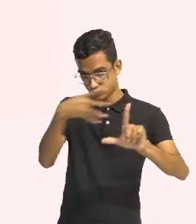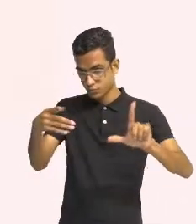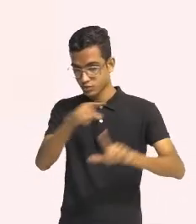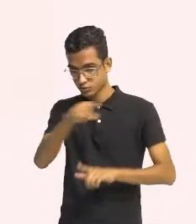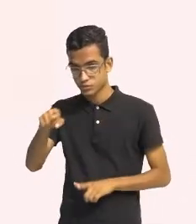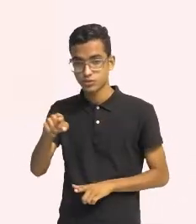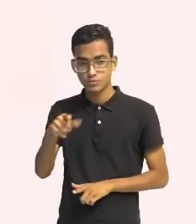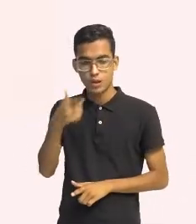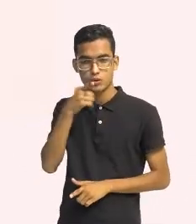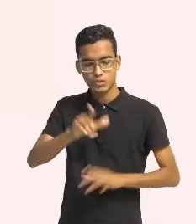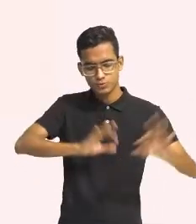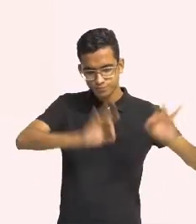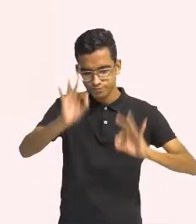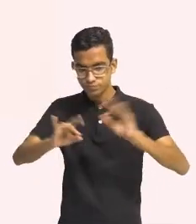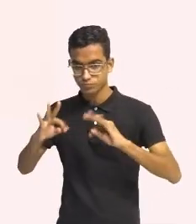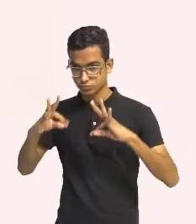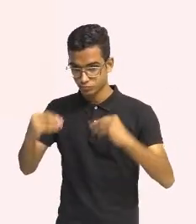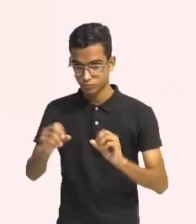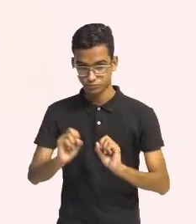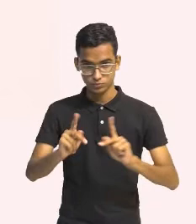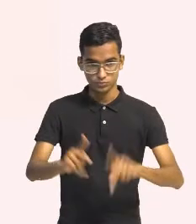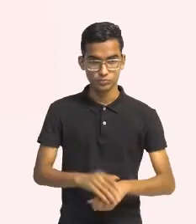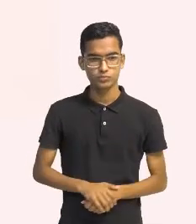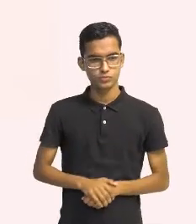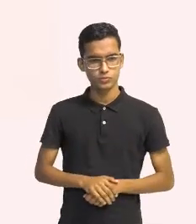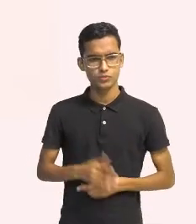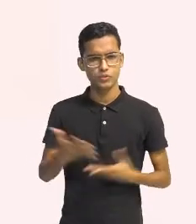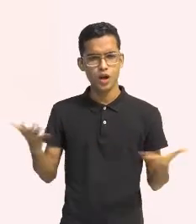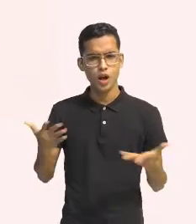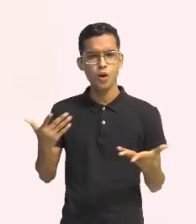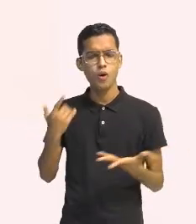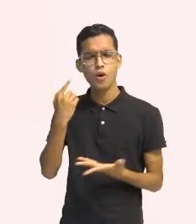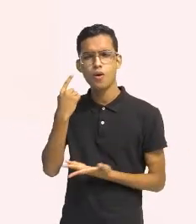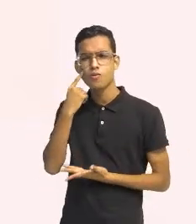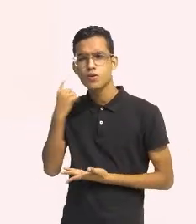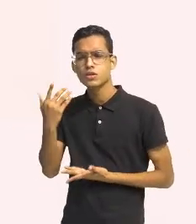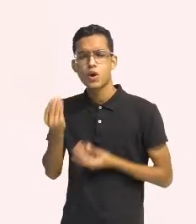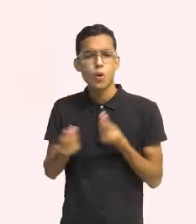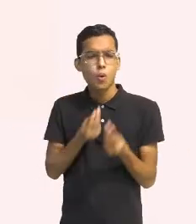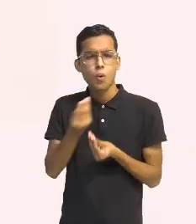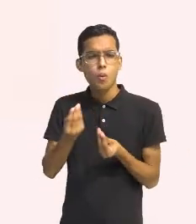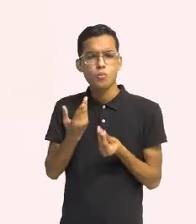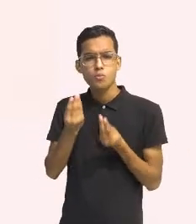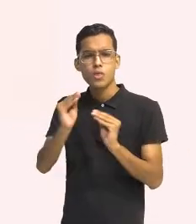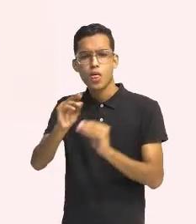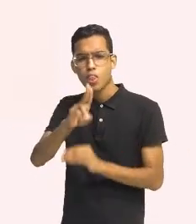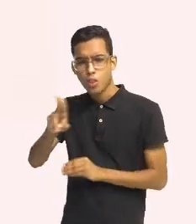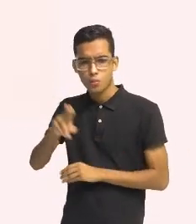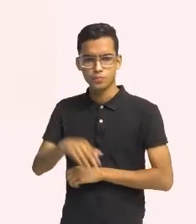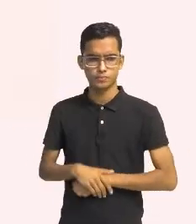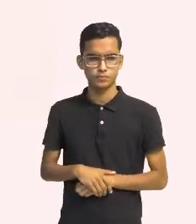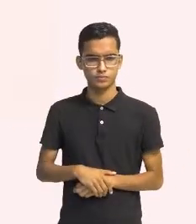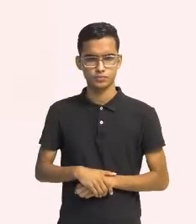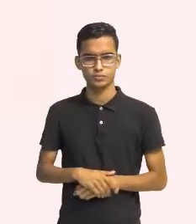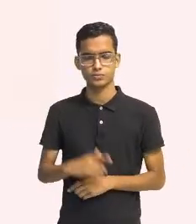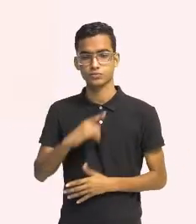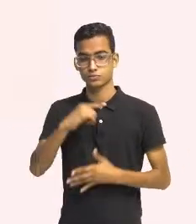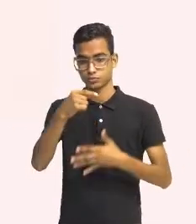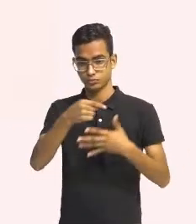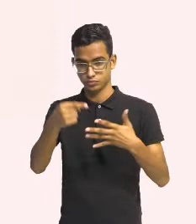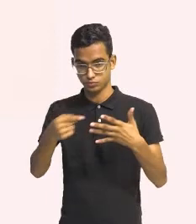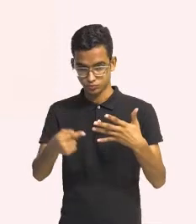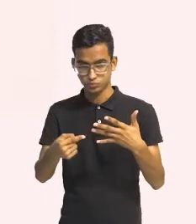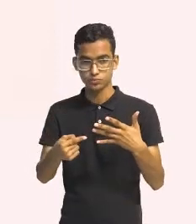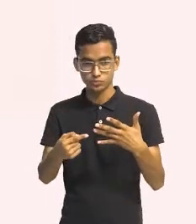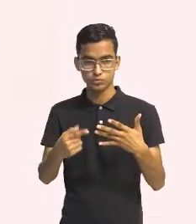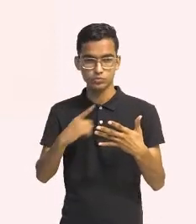de organizar essas ramificações. Agora, vamos conhecer um pouquinho mais como que a gente pode dar nome para esse composto. Então, são classificadas